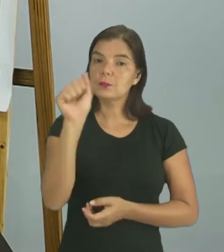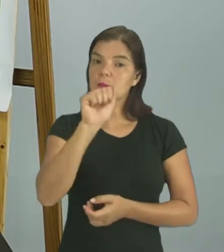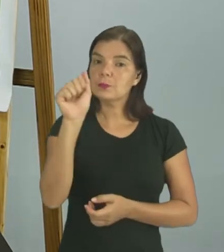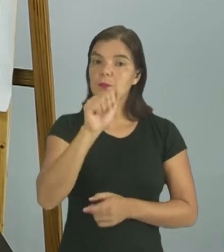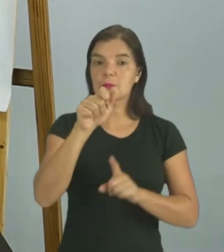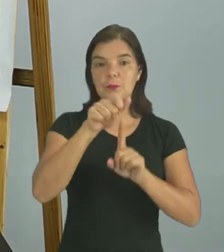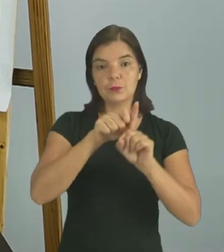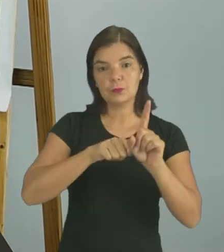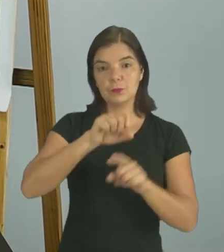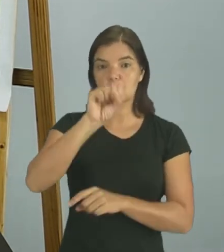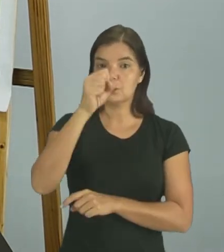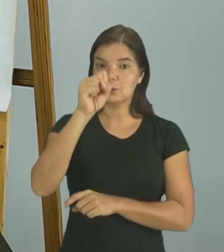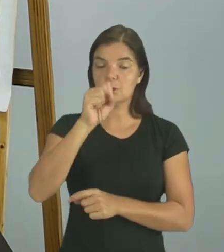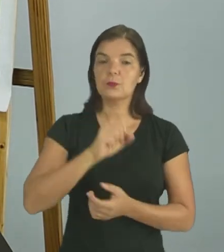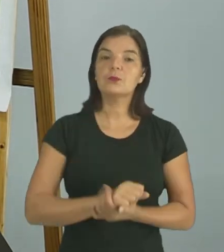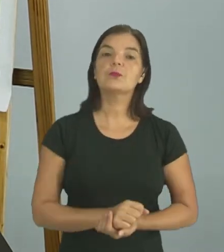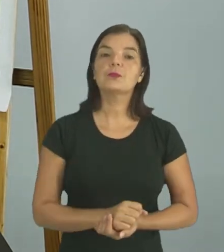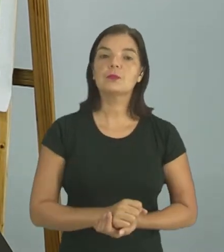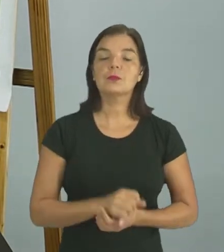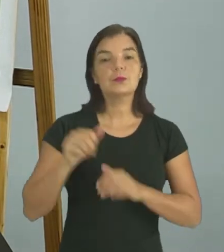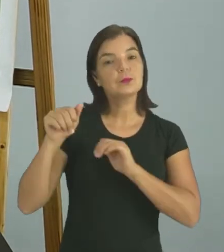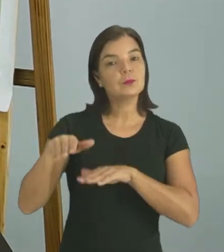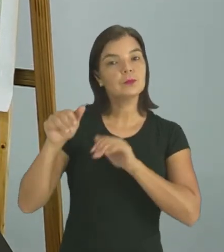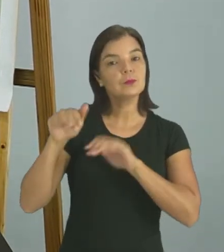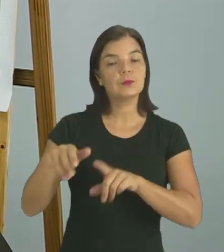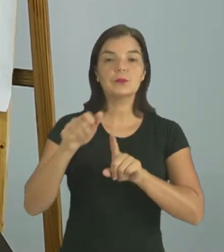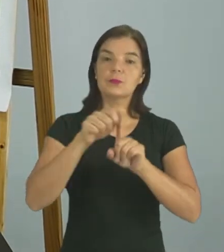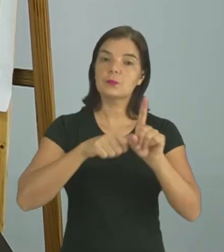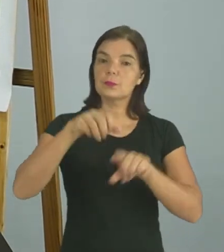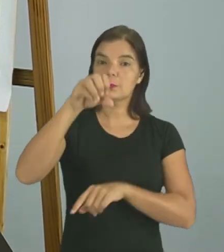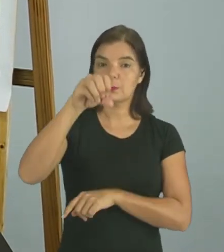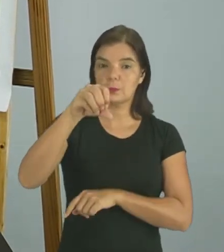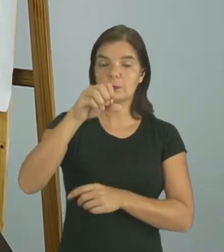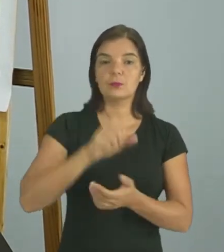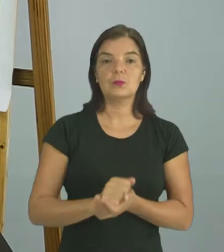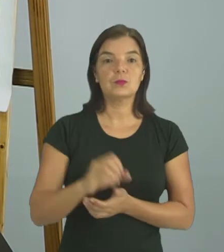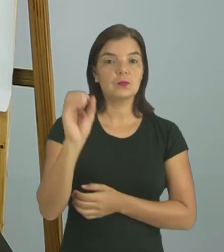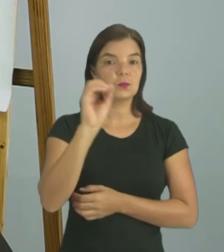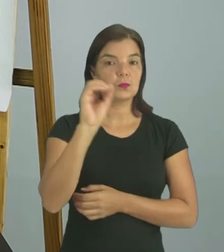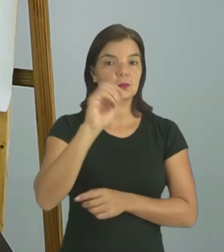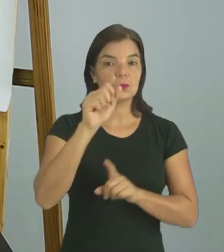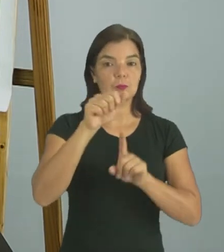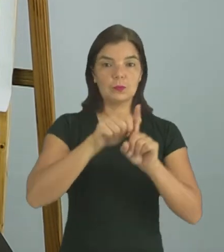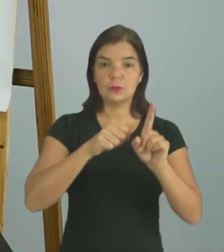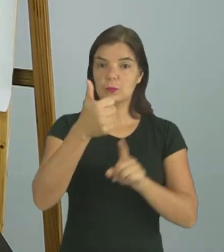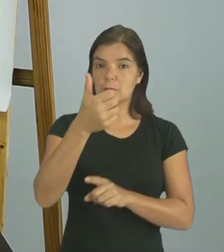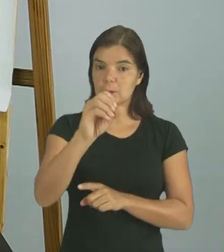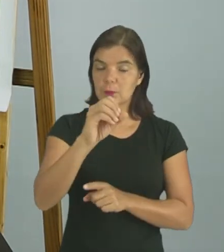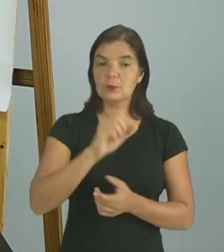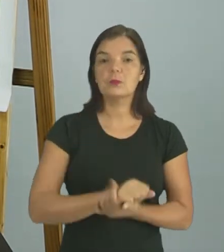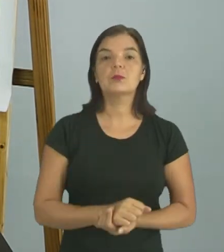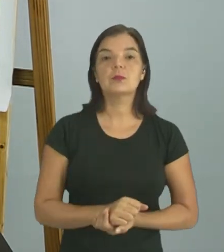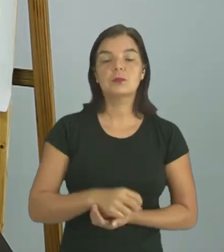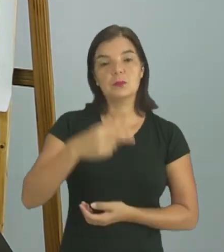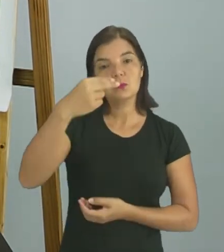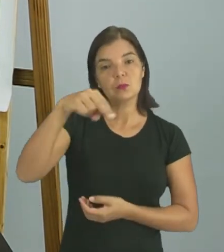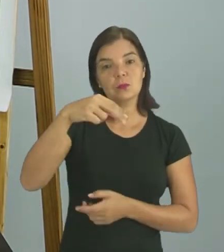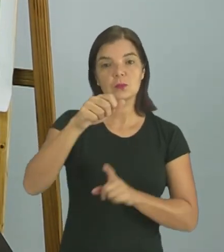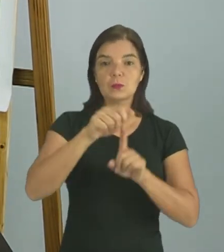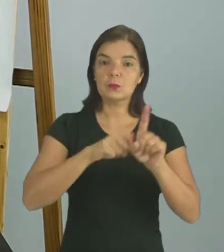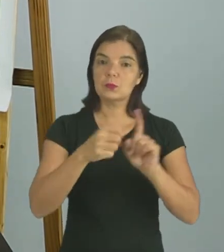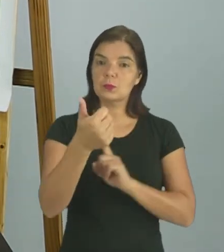agosto, mês 8, setembro, mês 9, outubro é o mês 10,